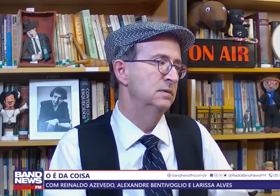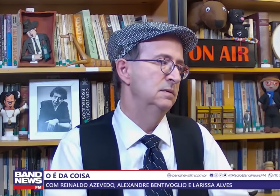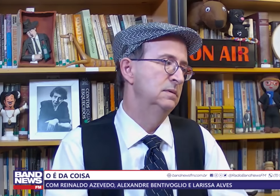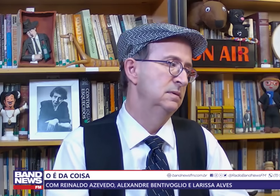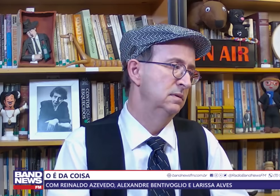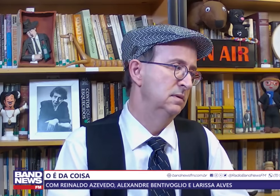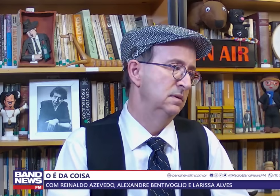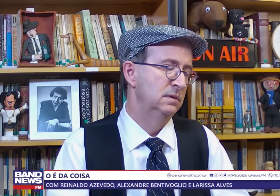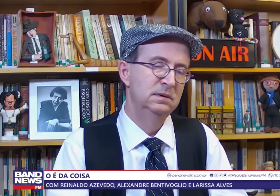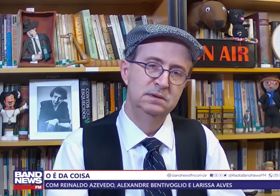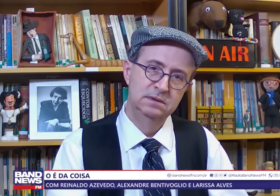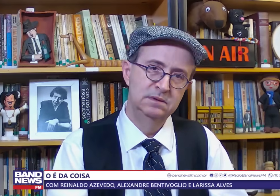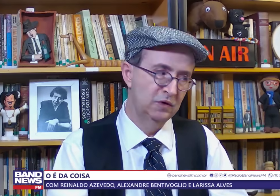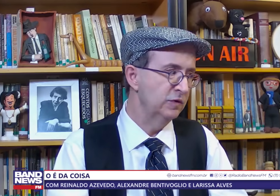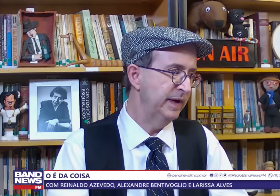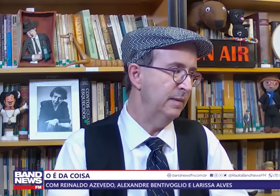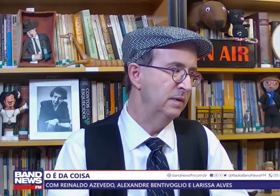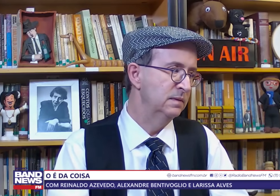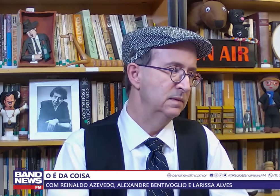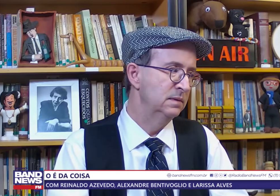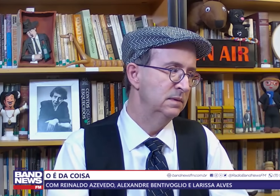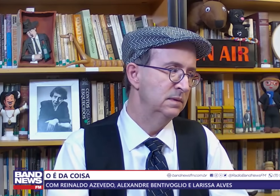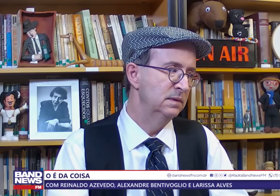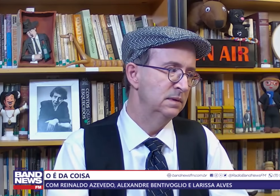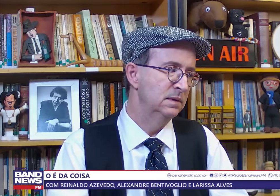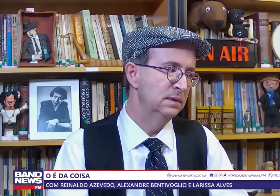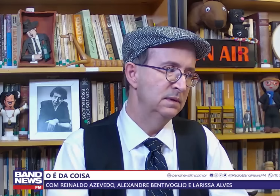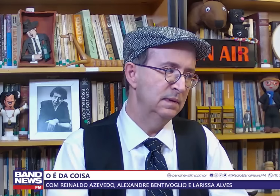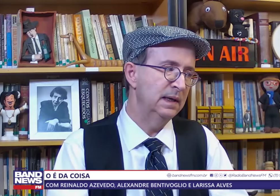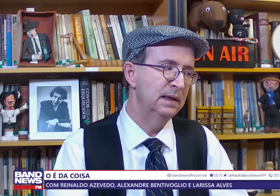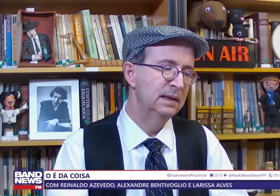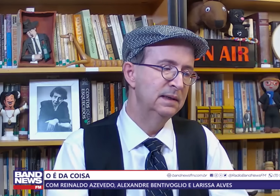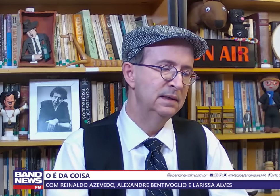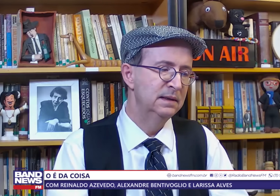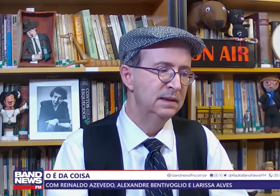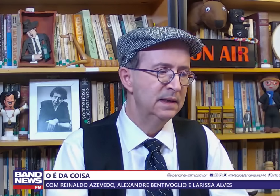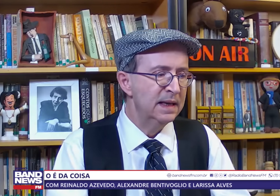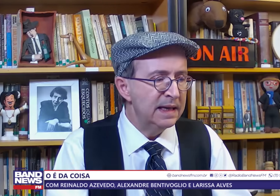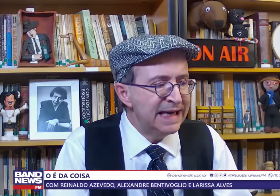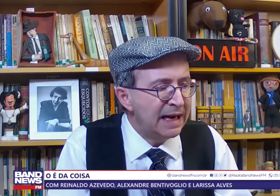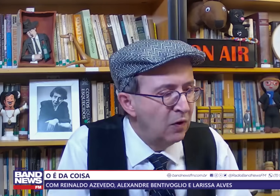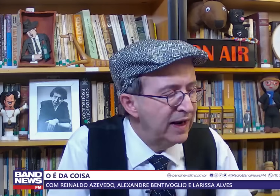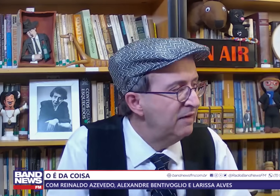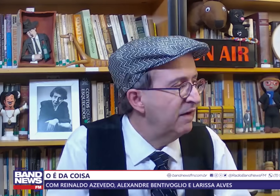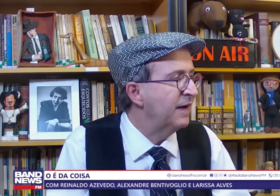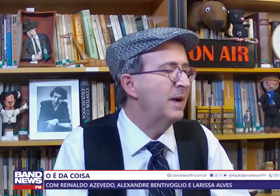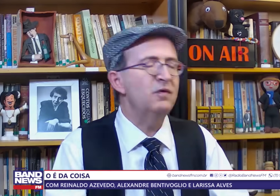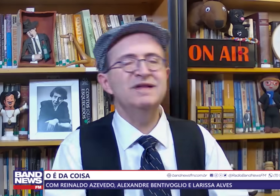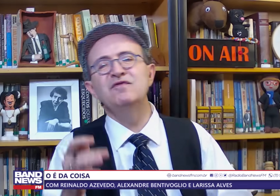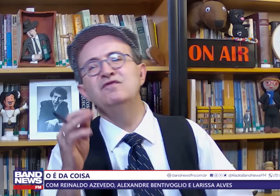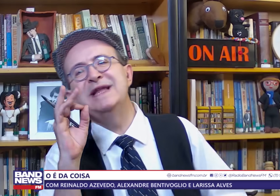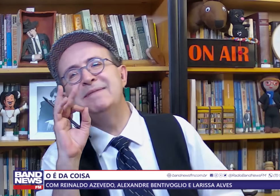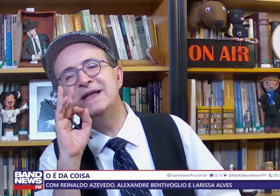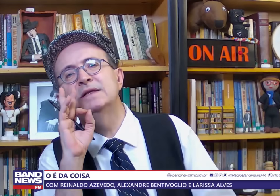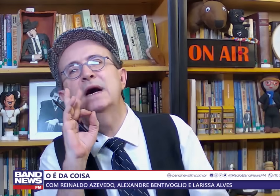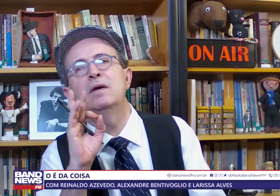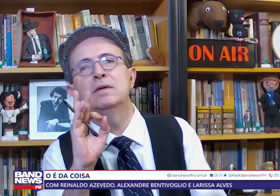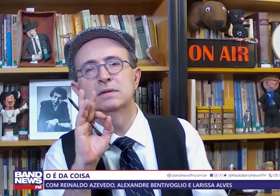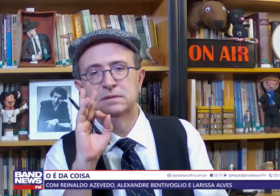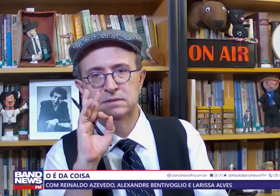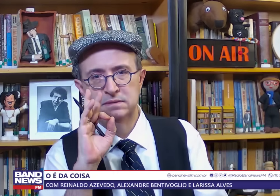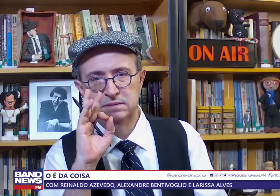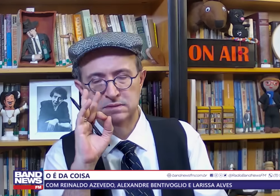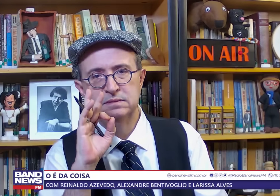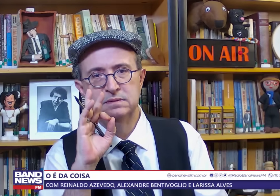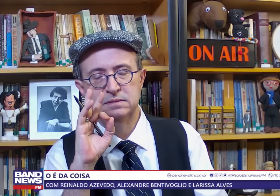interno do supremo nãoé e agora ele vai falar uma coisa